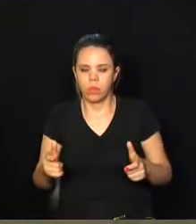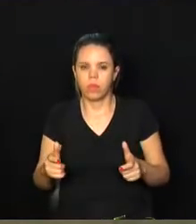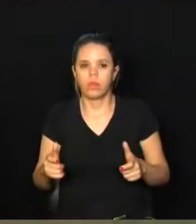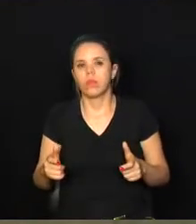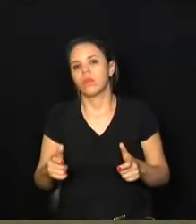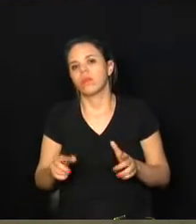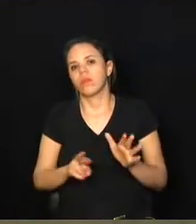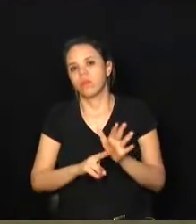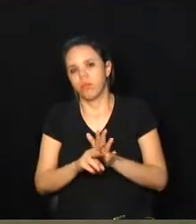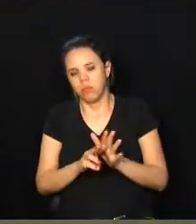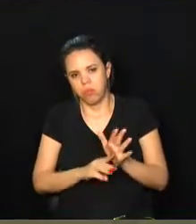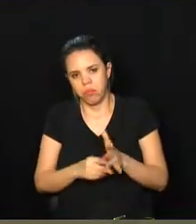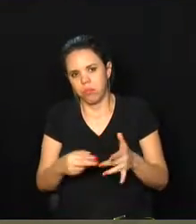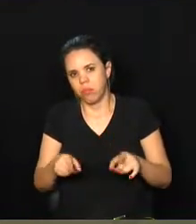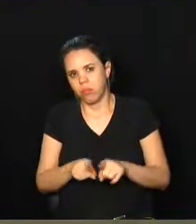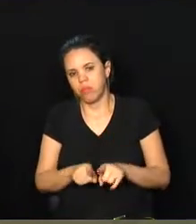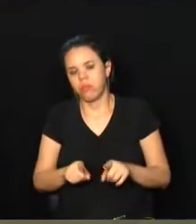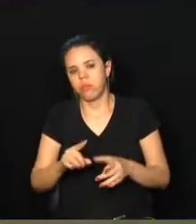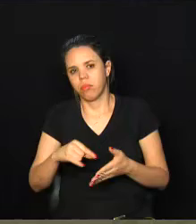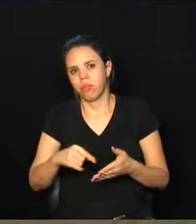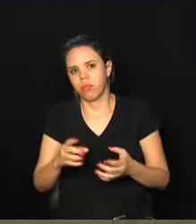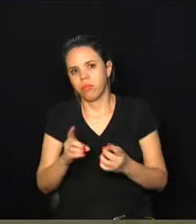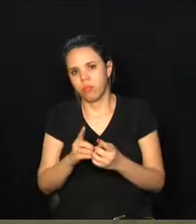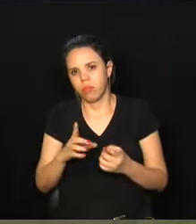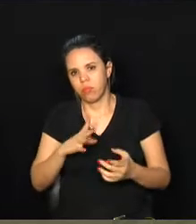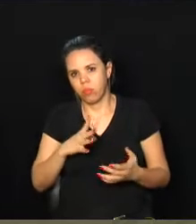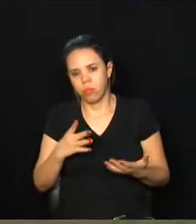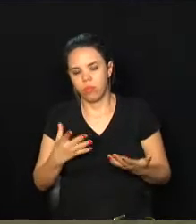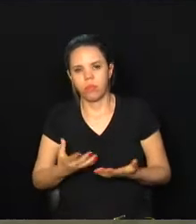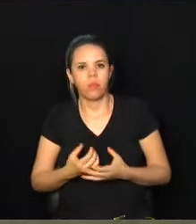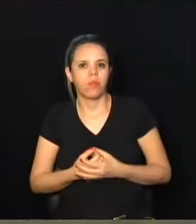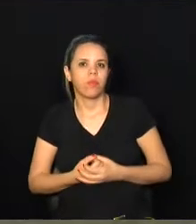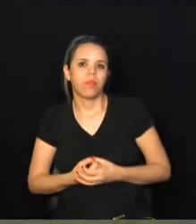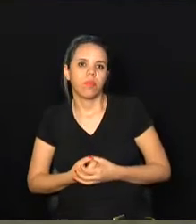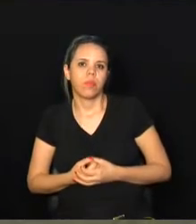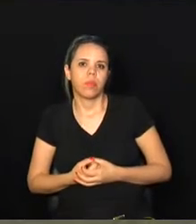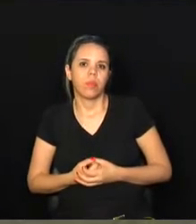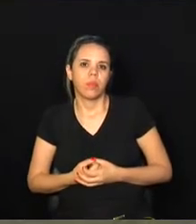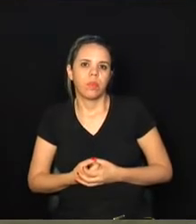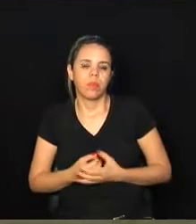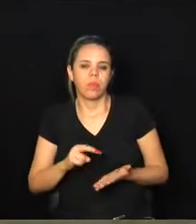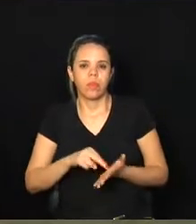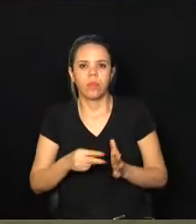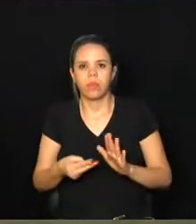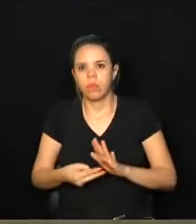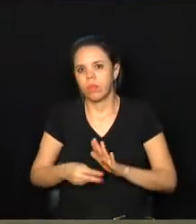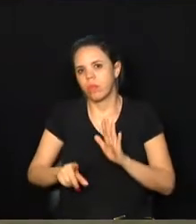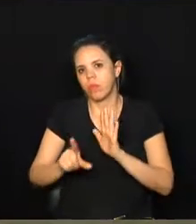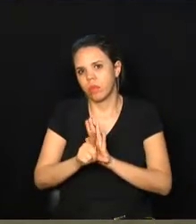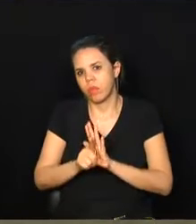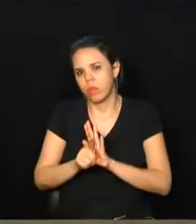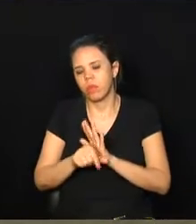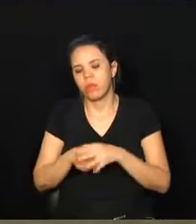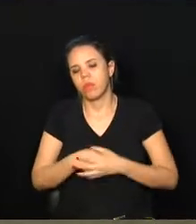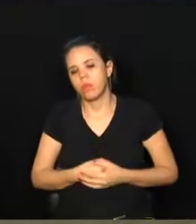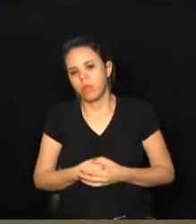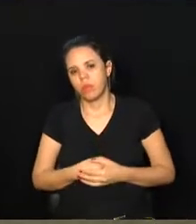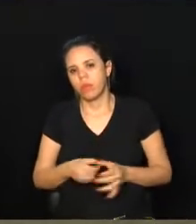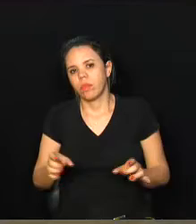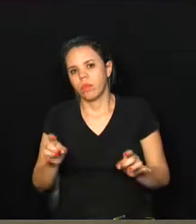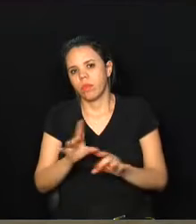tipologia, enfim, funcionamento da cidade. O que definem essas leis e